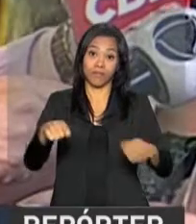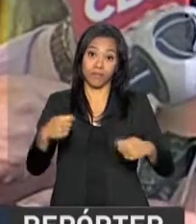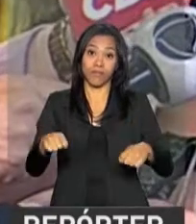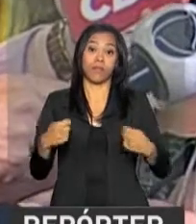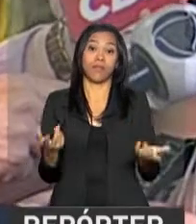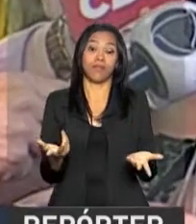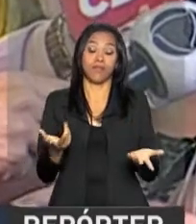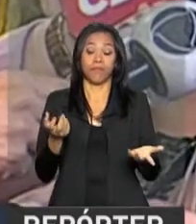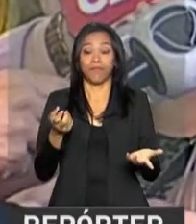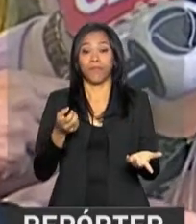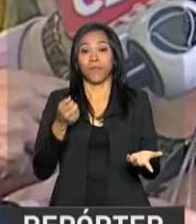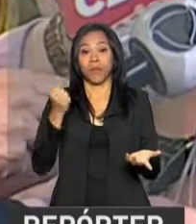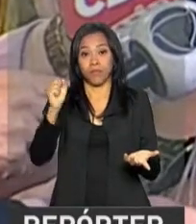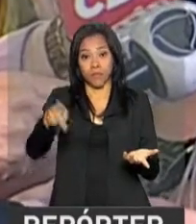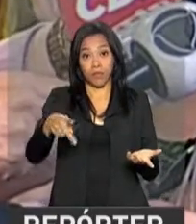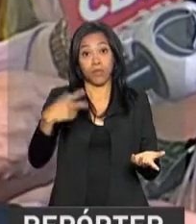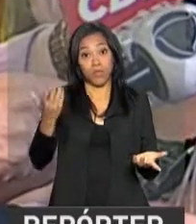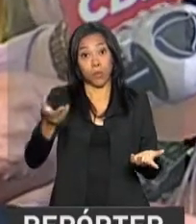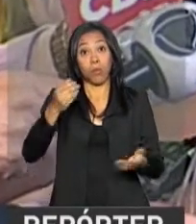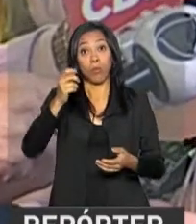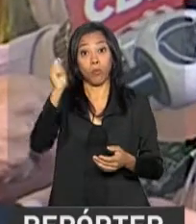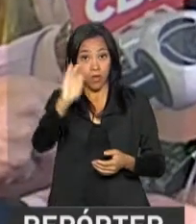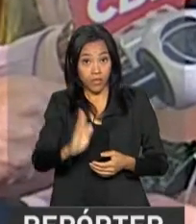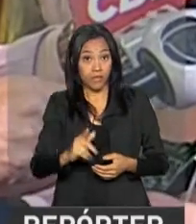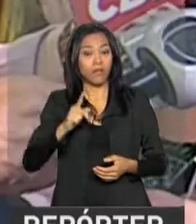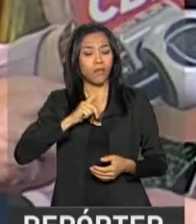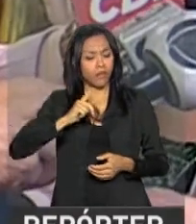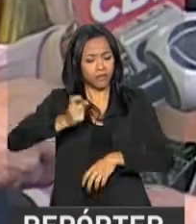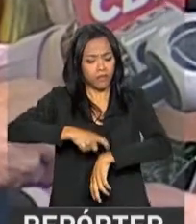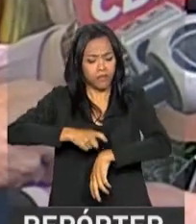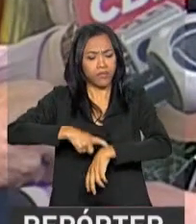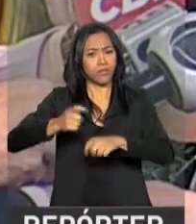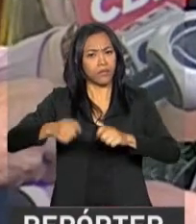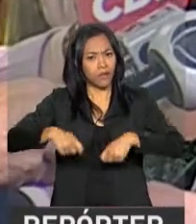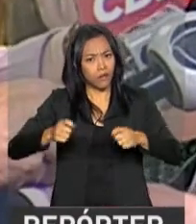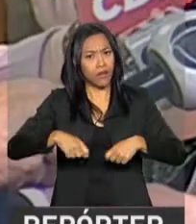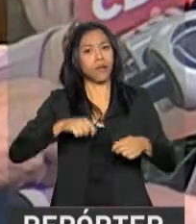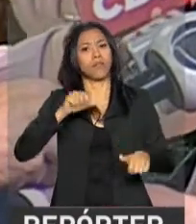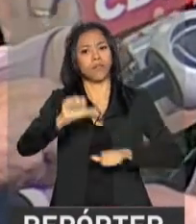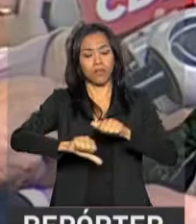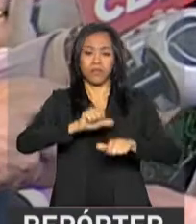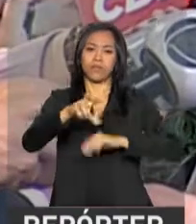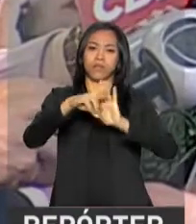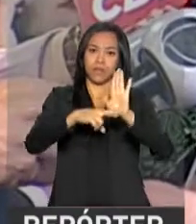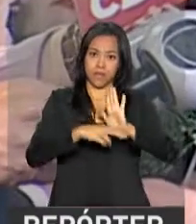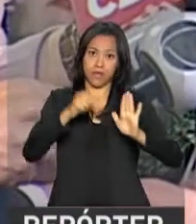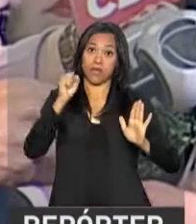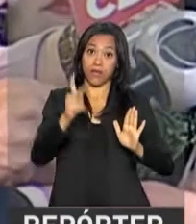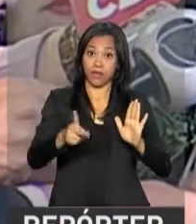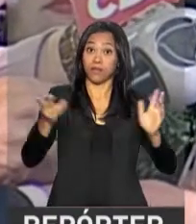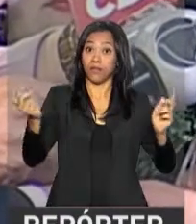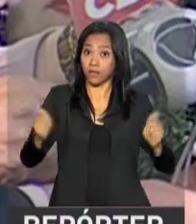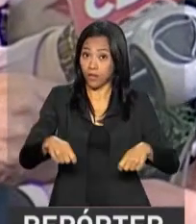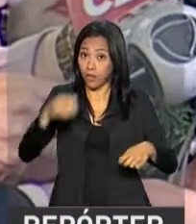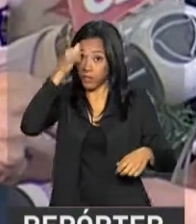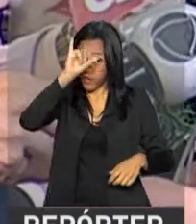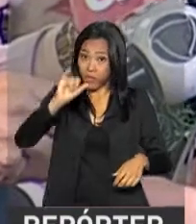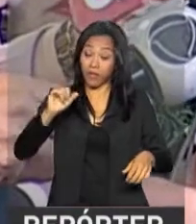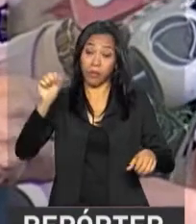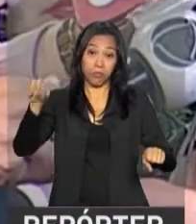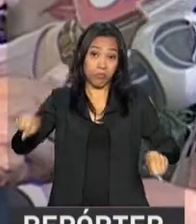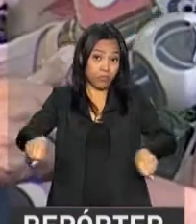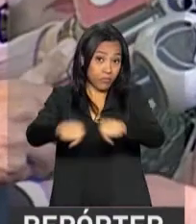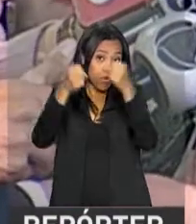o brasil tem tempo suficiente para fazer uma reforma da previdência dá pra fazer uma reforma da previdência preventivo van para